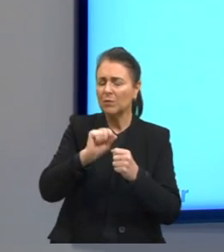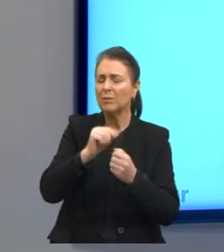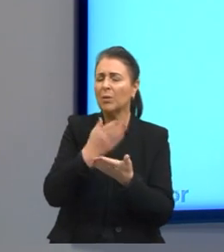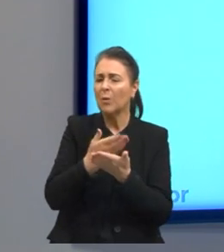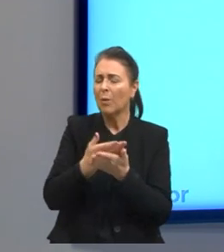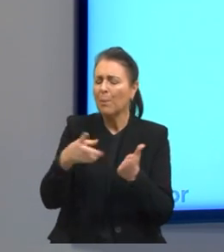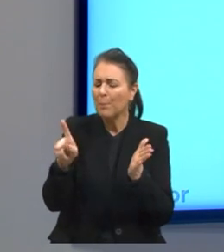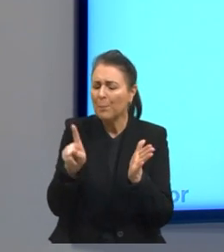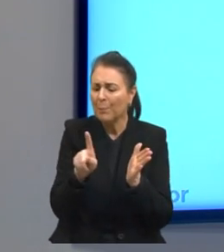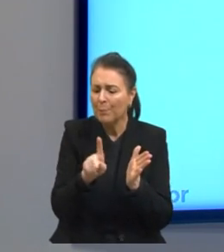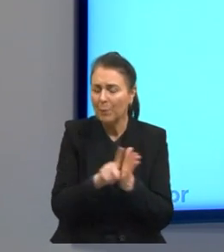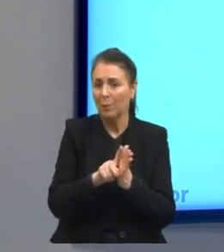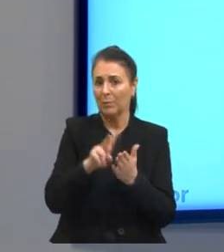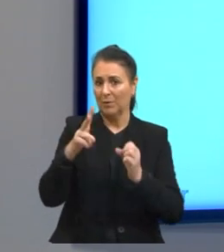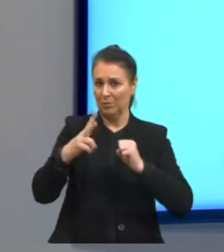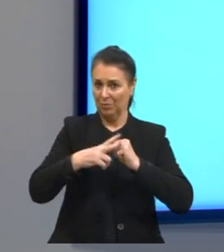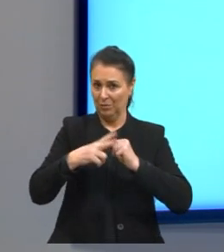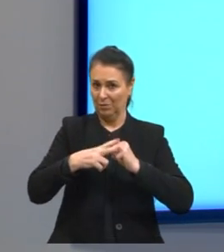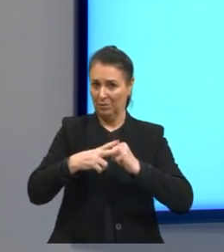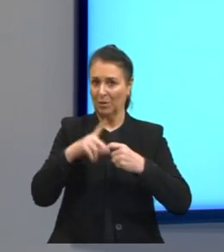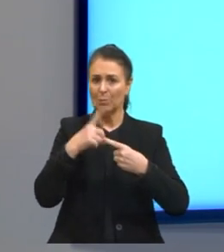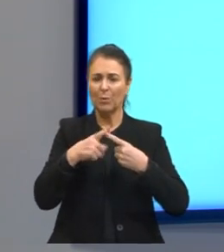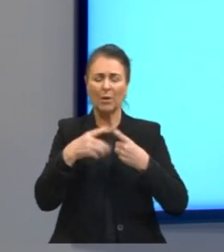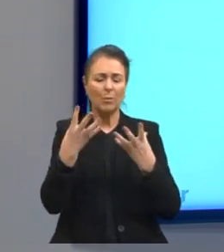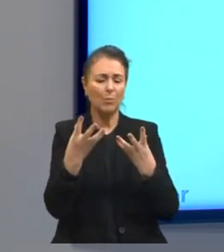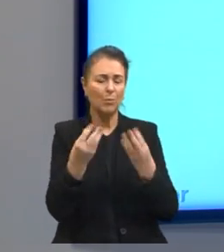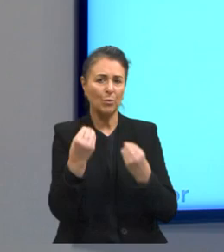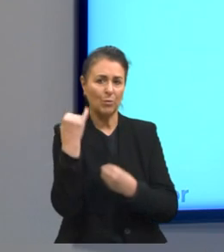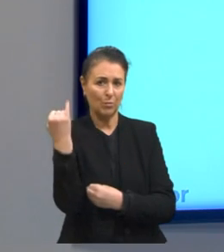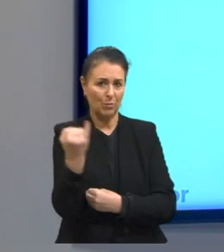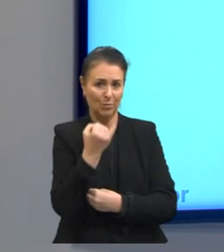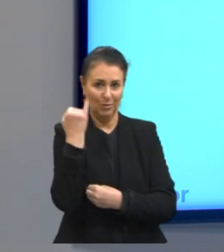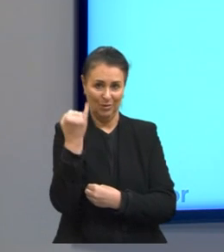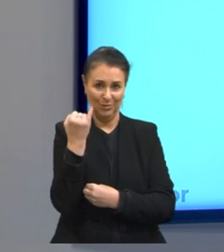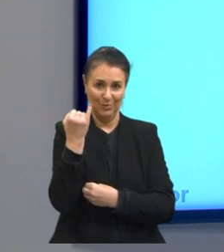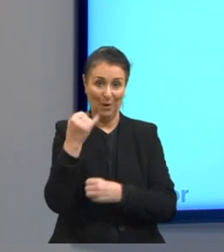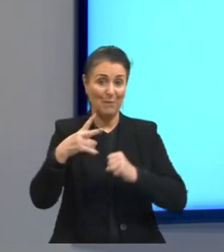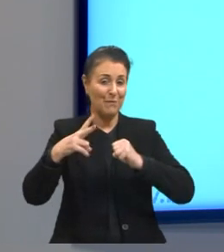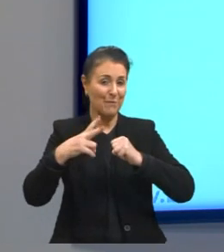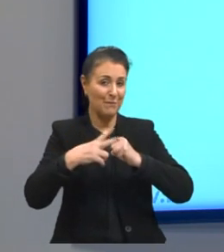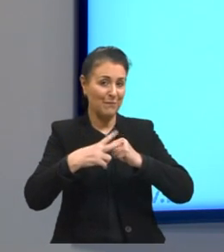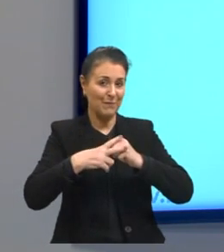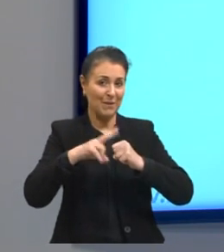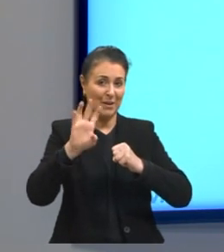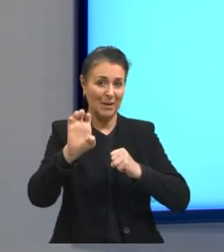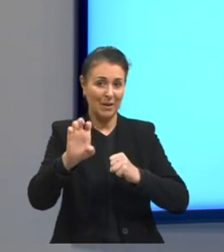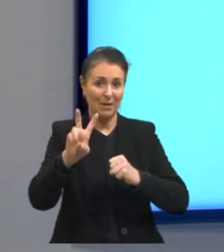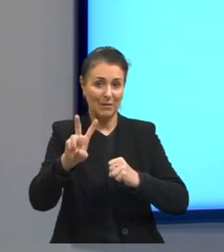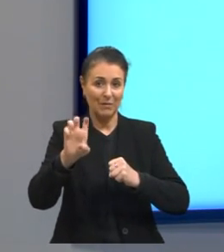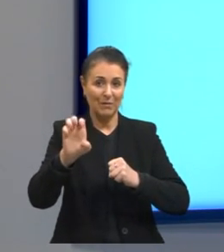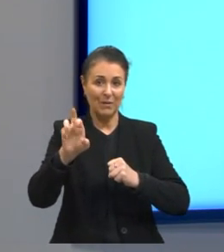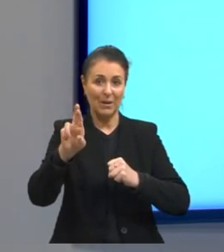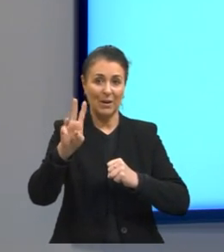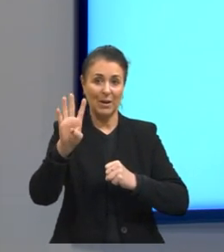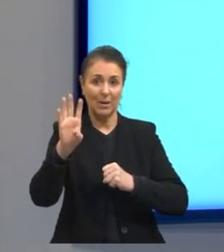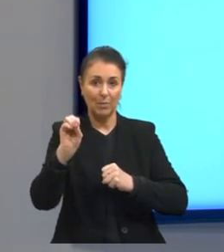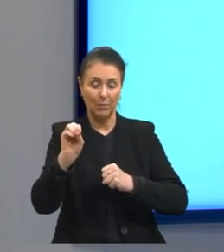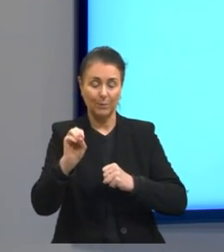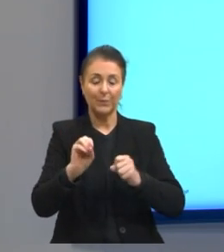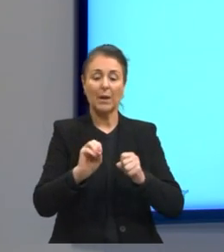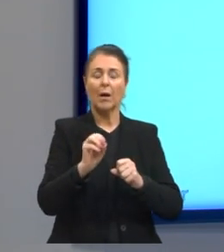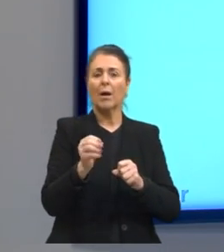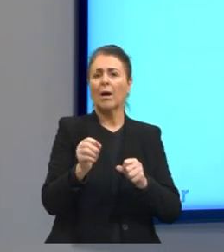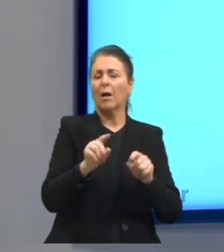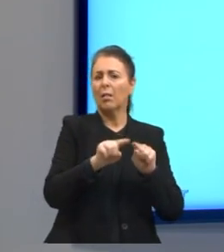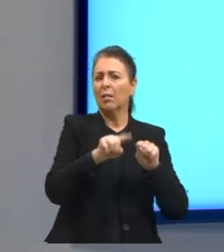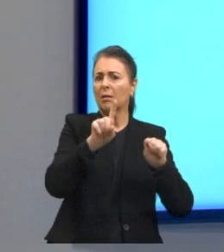coisa e tão importante que é falar sobre verbo. O verbo vai ser a classe de palavras que vão variar em